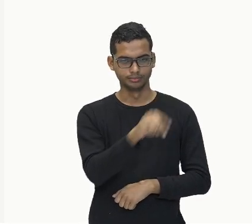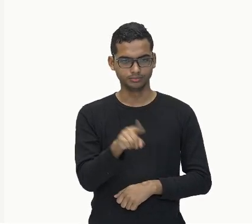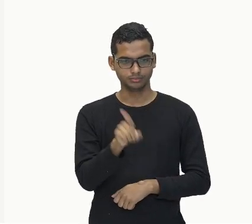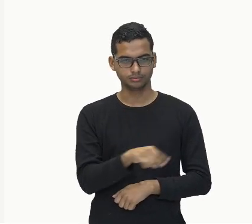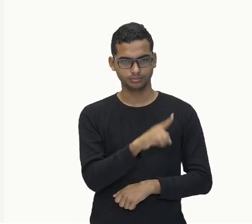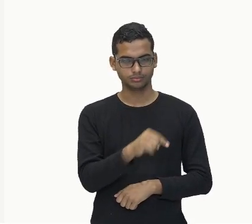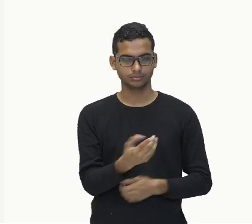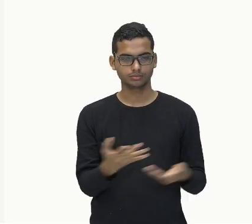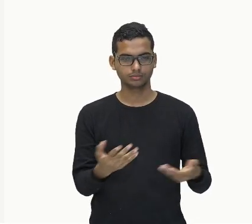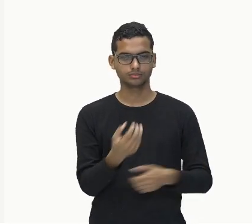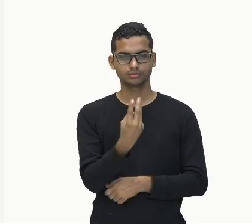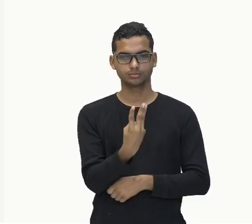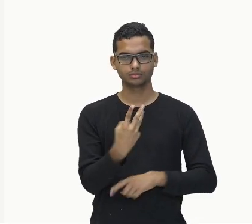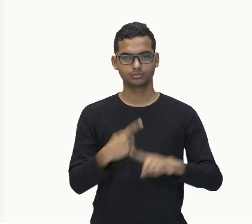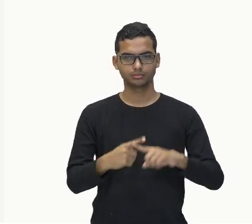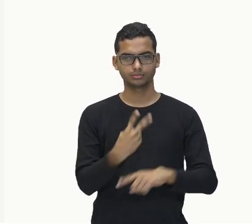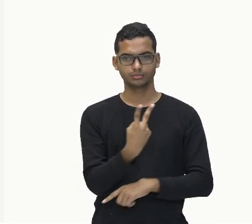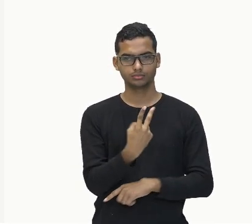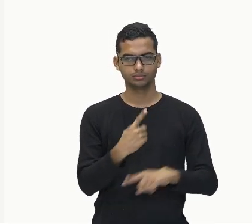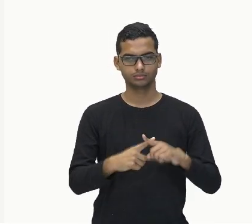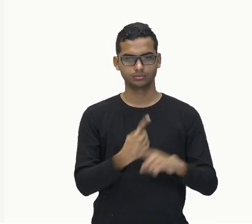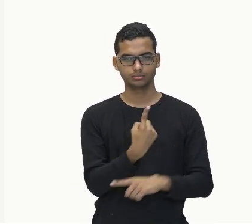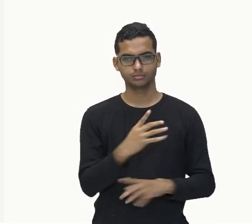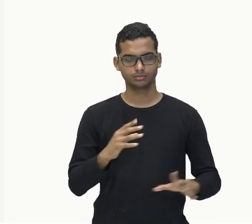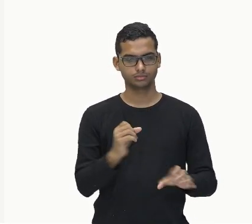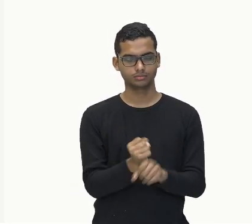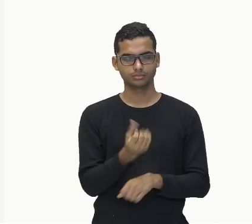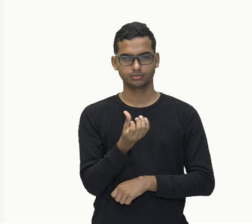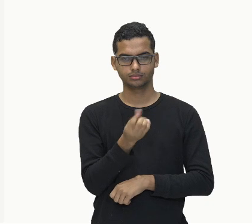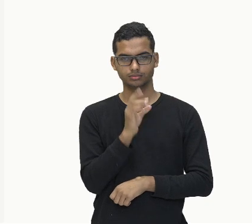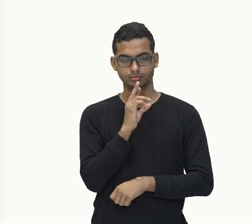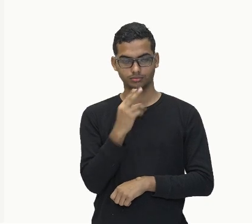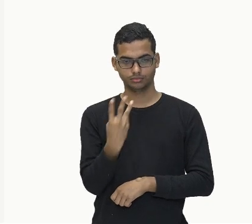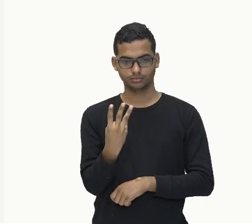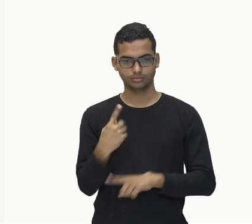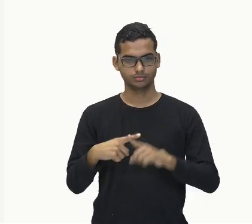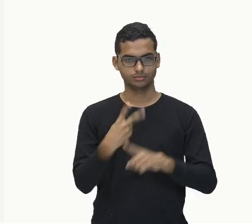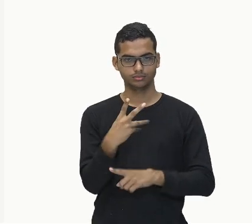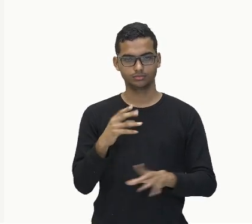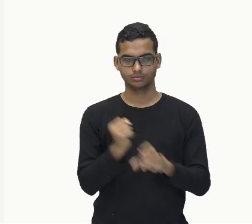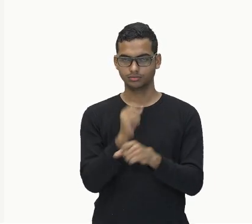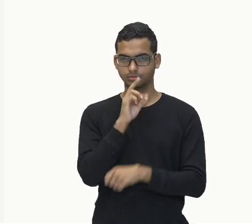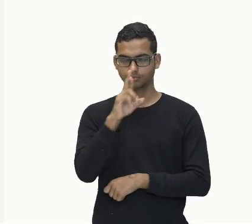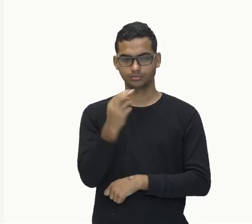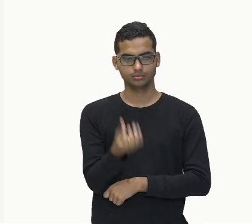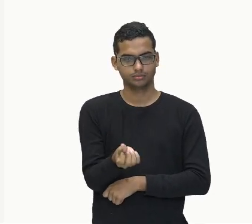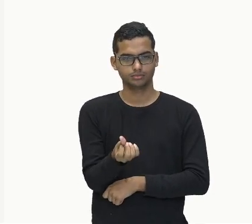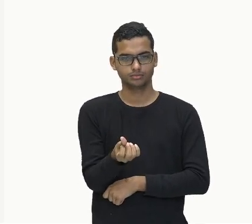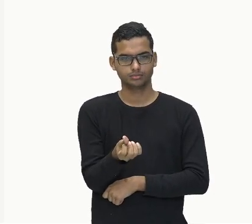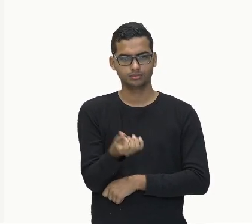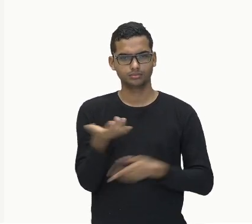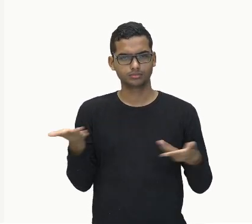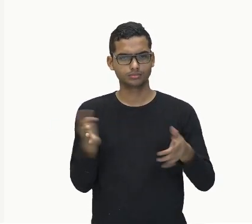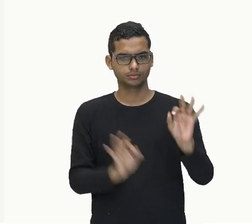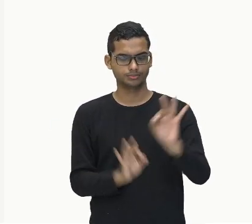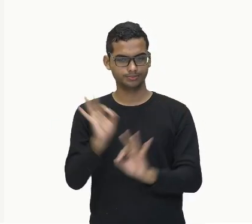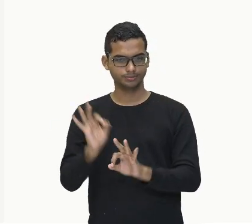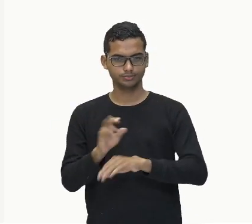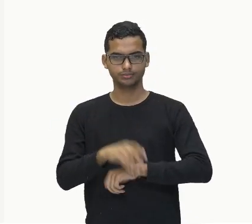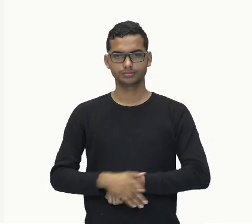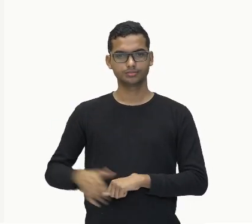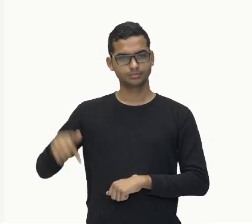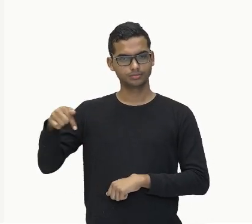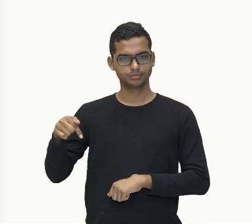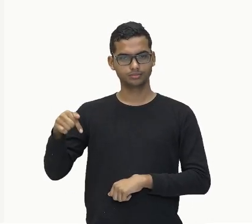2 é 6. Então, a gente cancela aqui com o 6 do numerador. E o que vai sobrar para a gente? 7